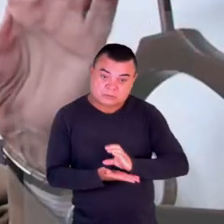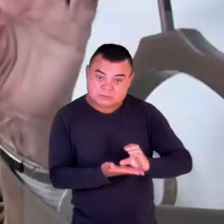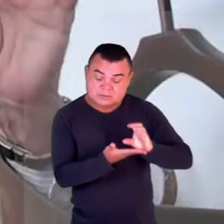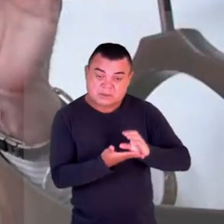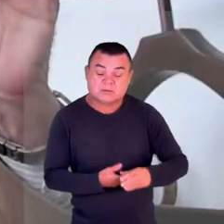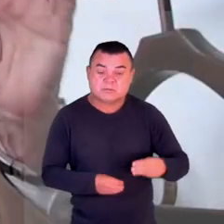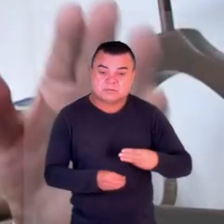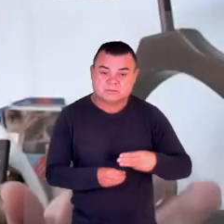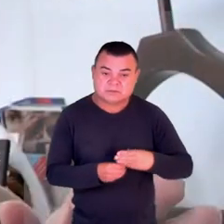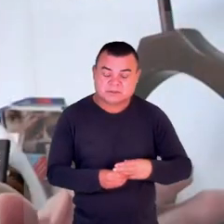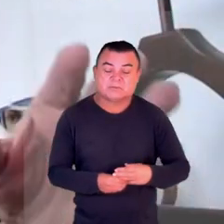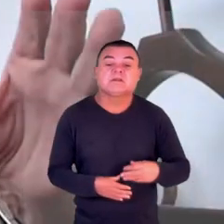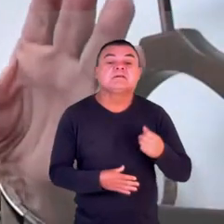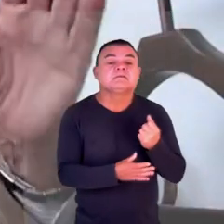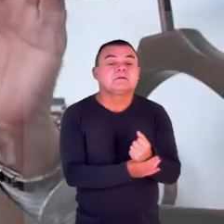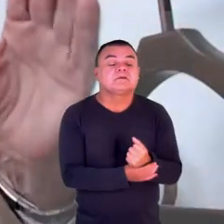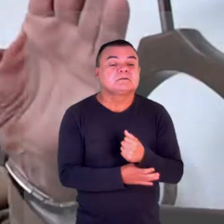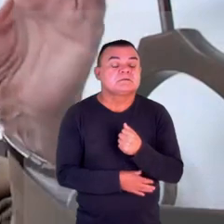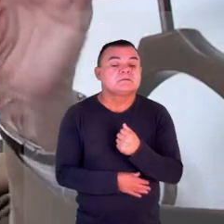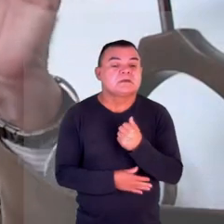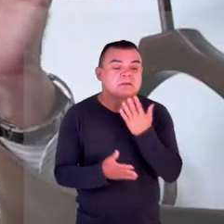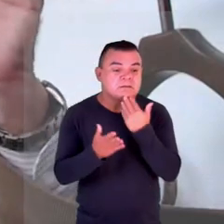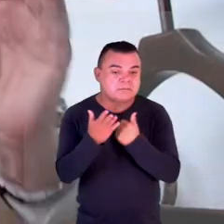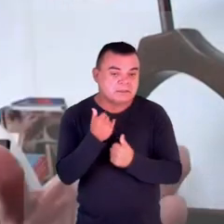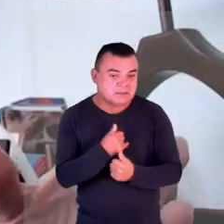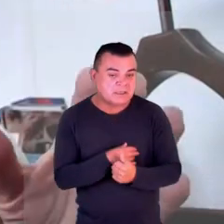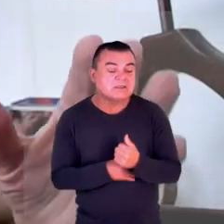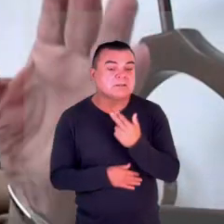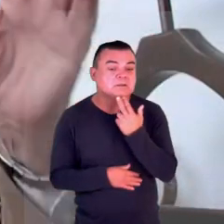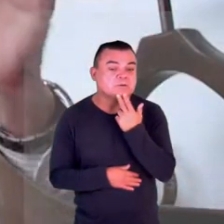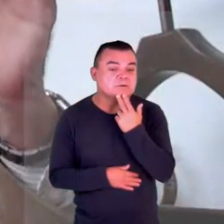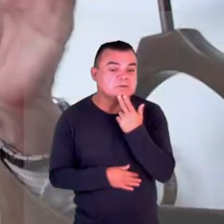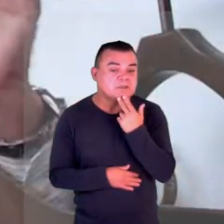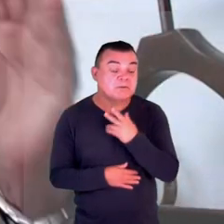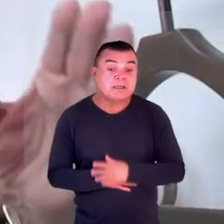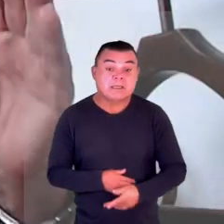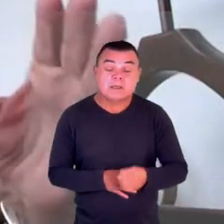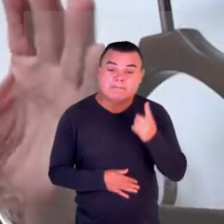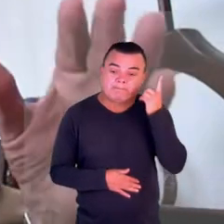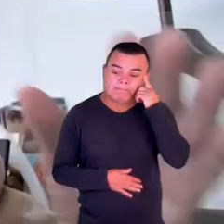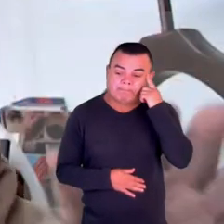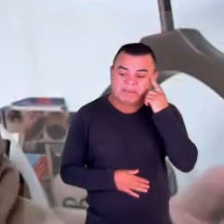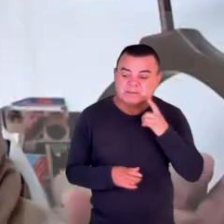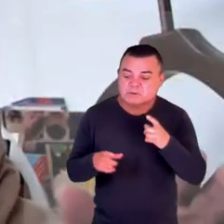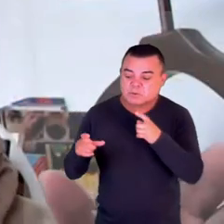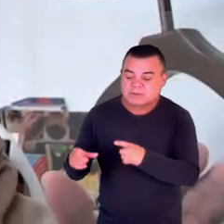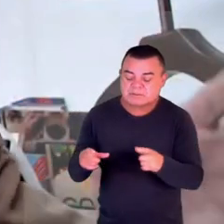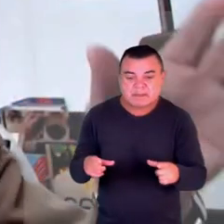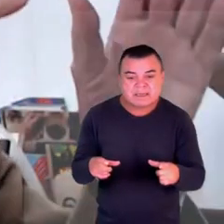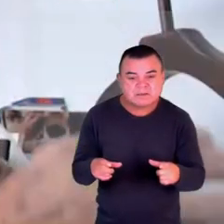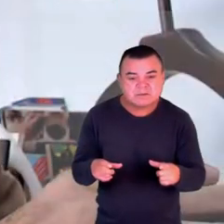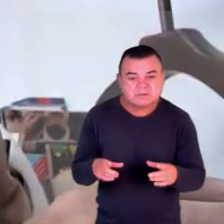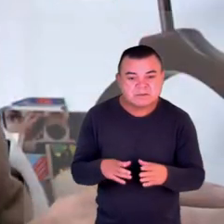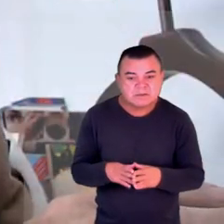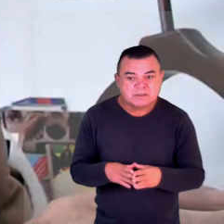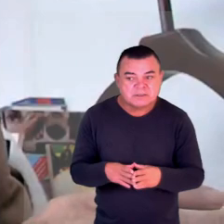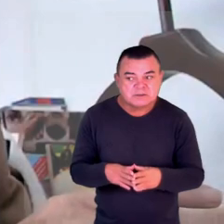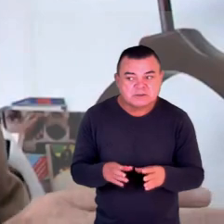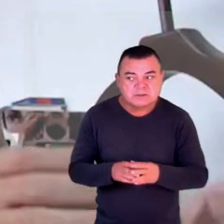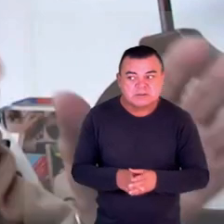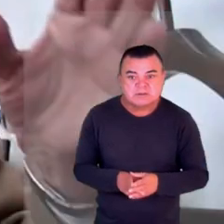e nutricional eu penso num espaço de deliberação de